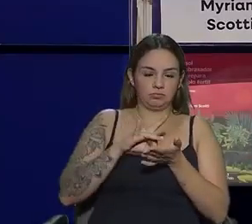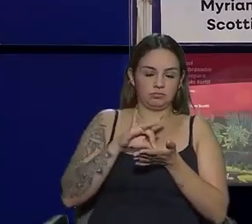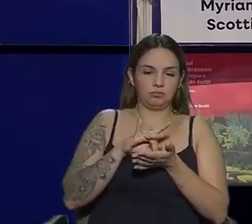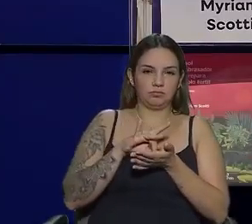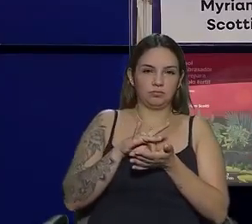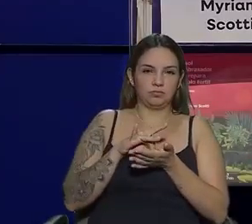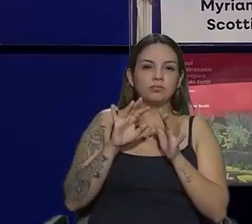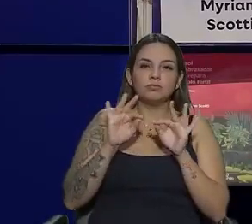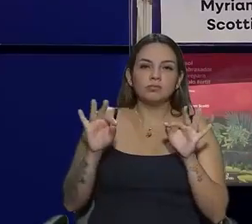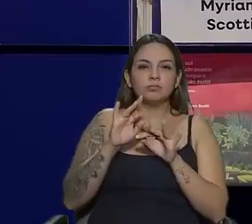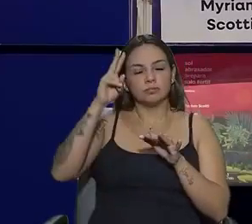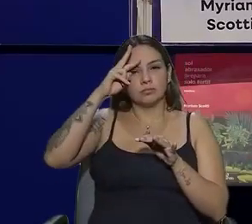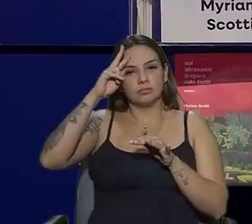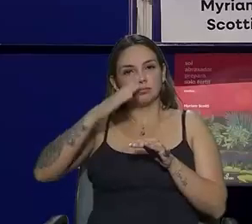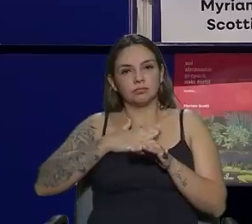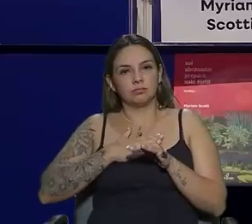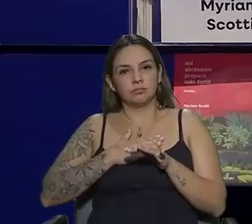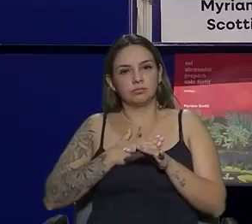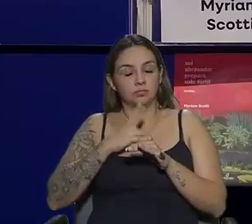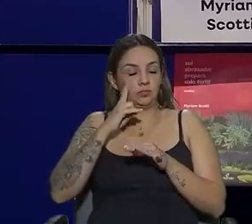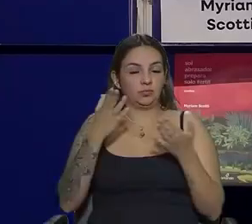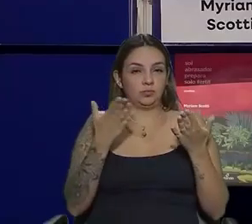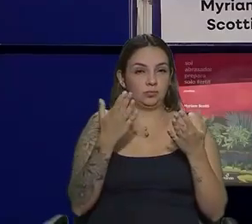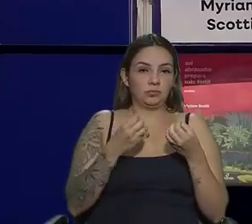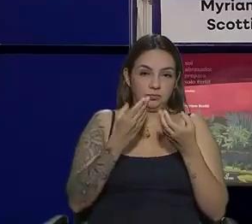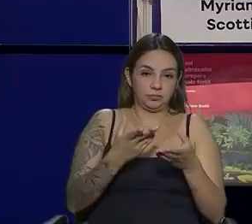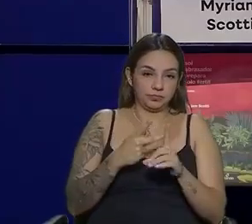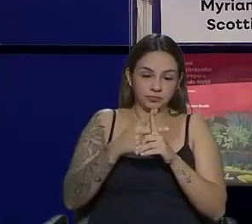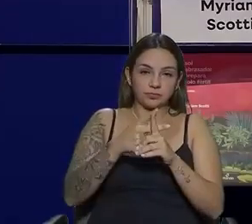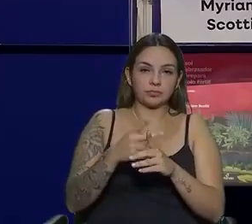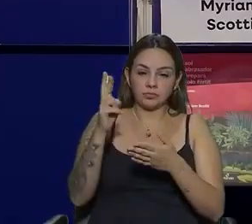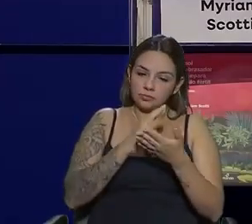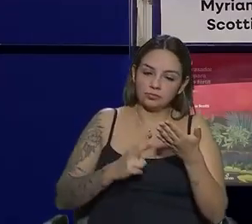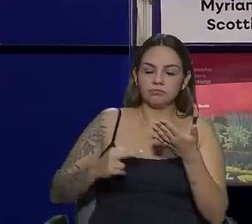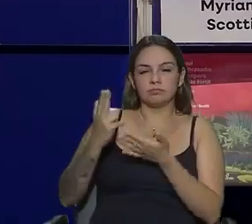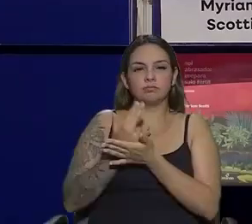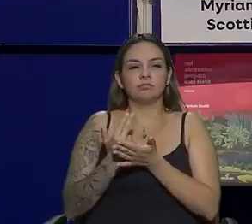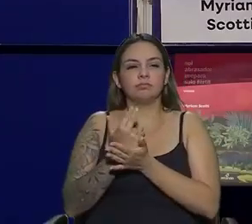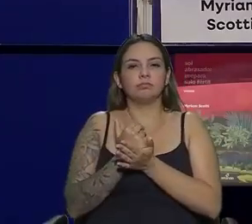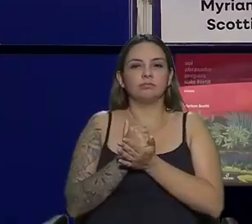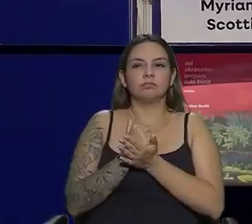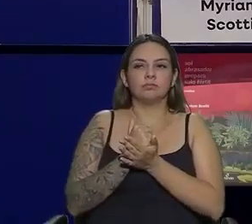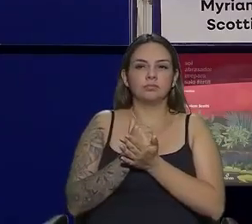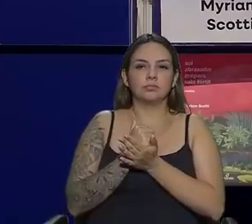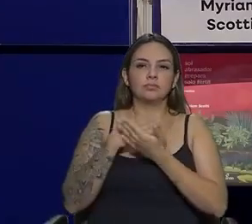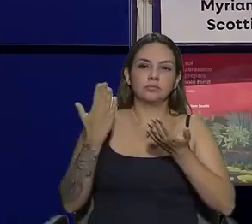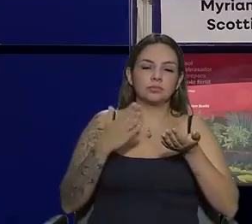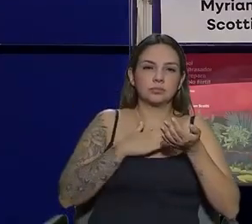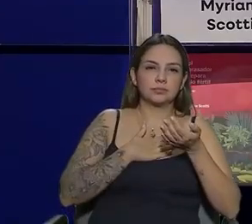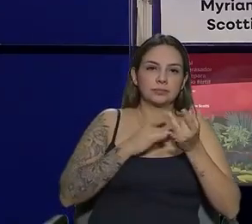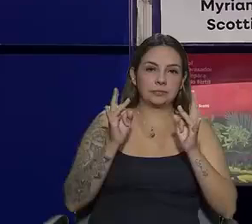fato simples, mas que me lembra o que a gente viu hoje aqui na entrega dos prêmios de redação e de desenho, foi quando